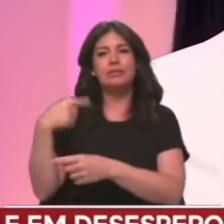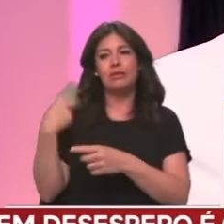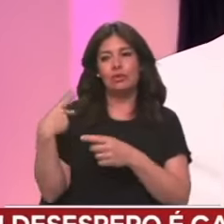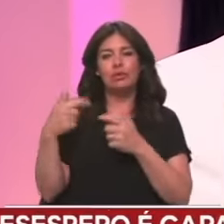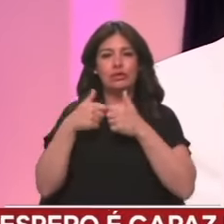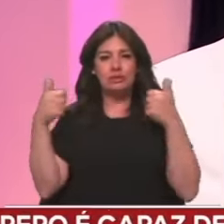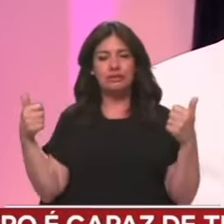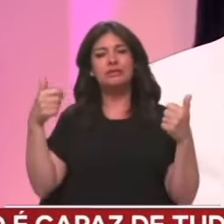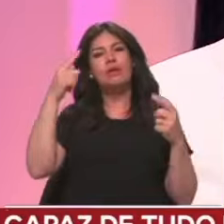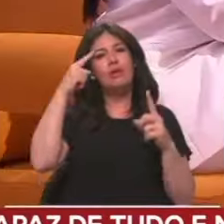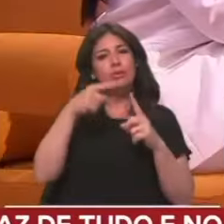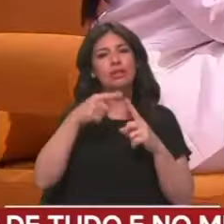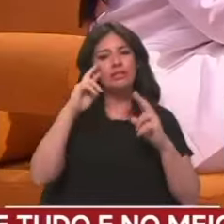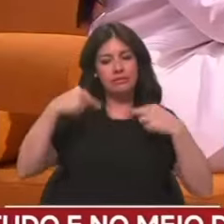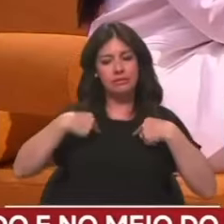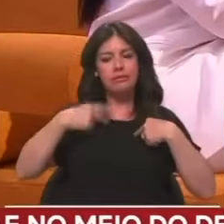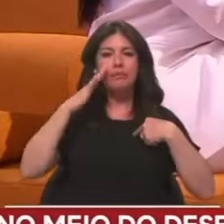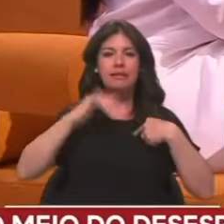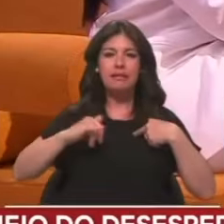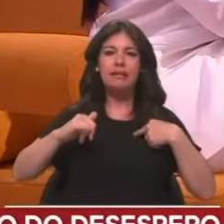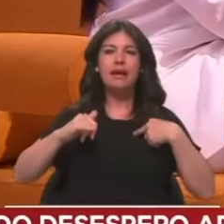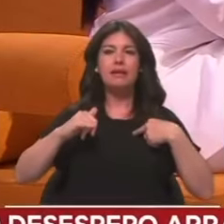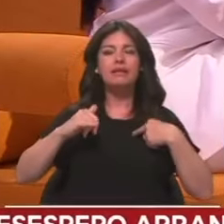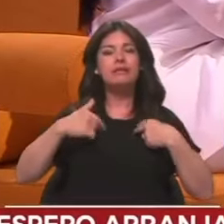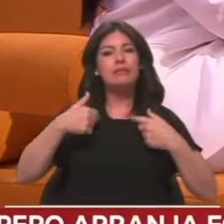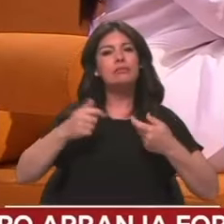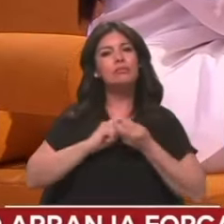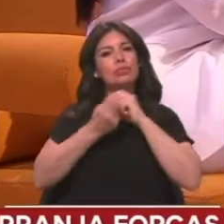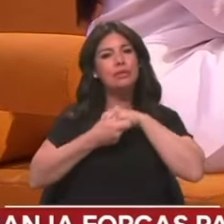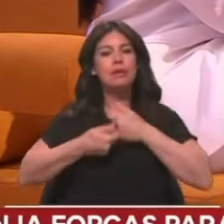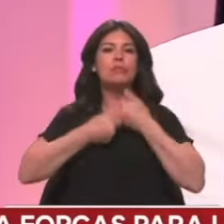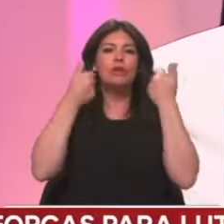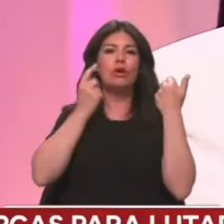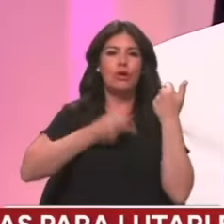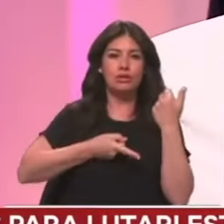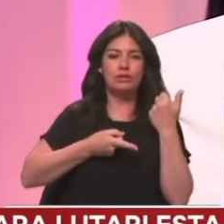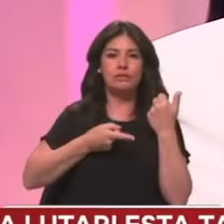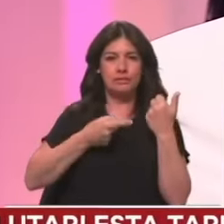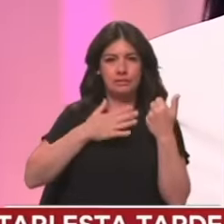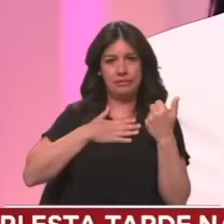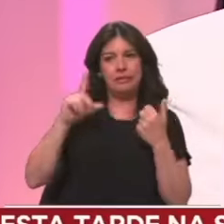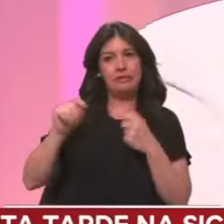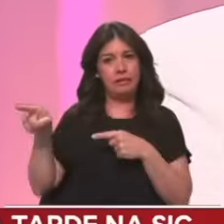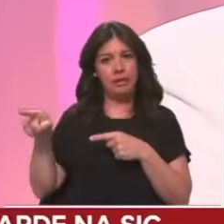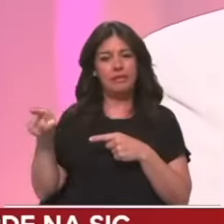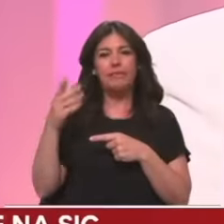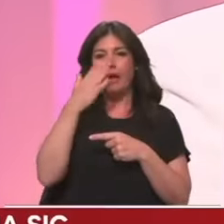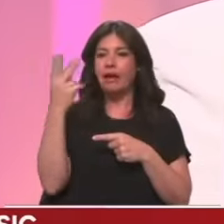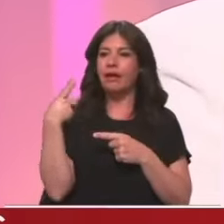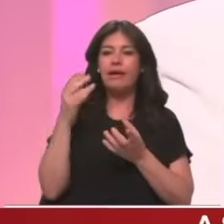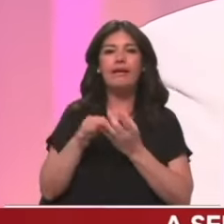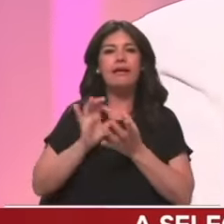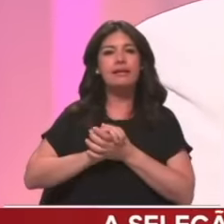nunca tanto que eu sempre disse que nunca dei nada por terminado era uma pausa que nós precisávamos enquanto casal